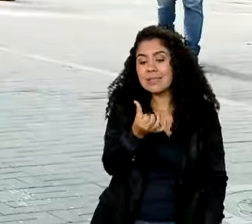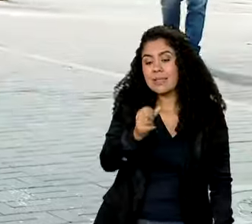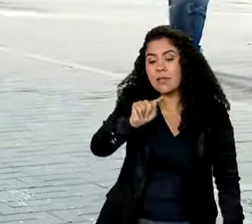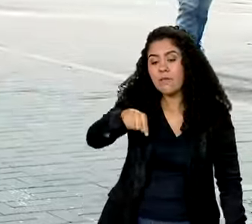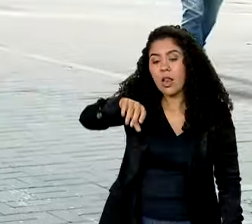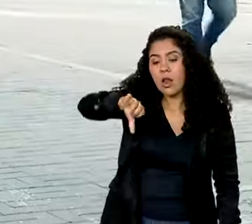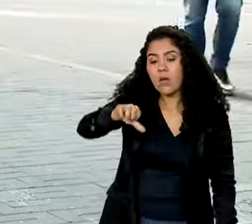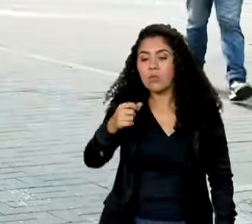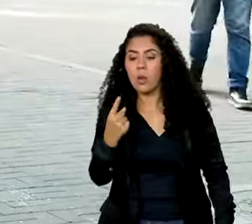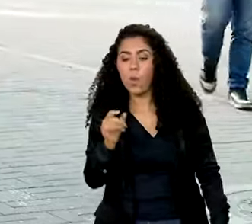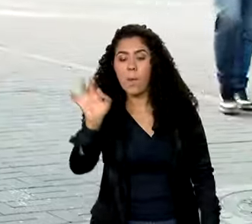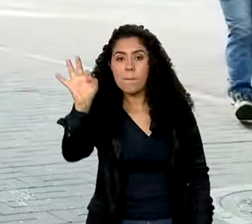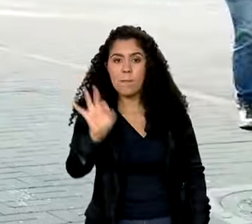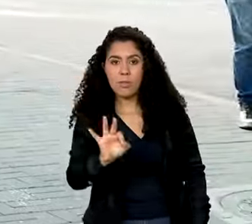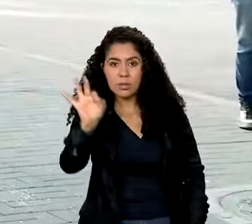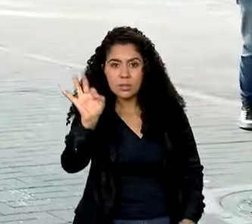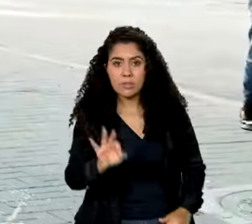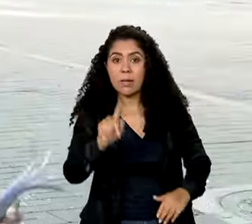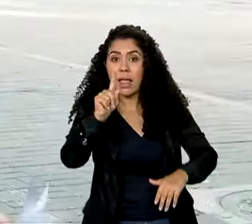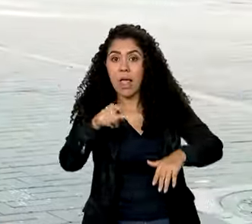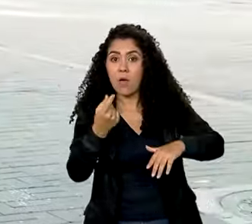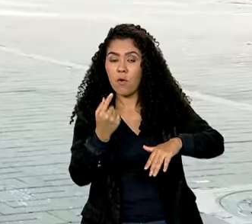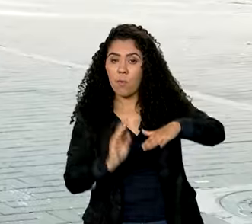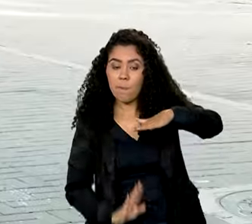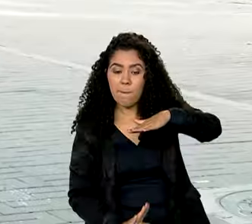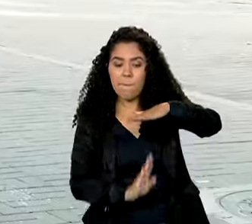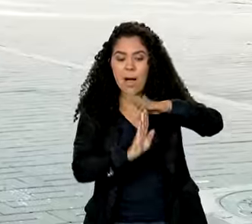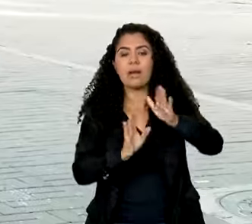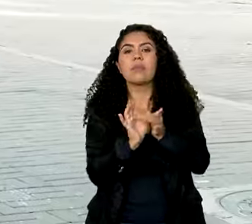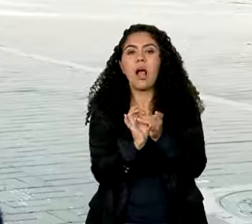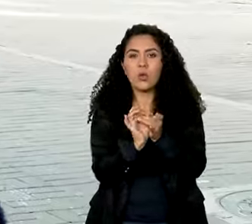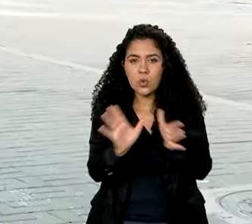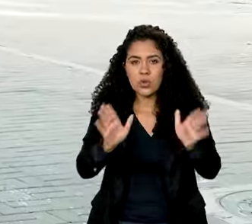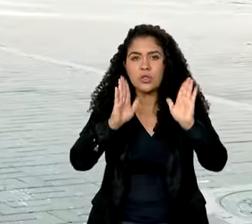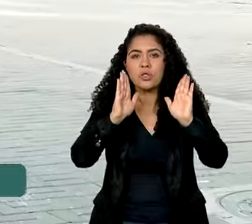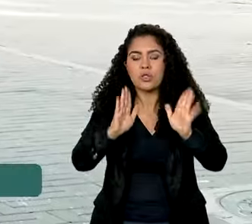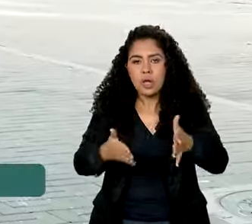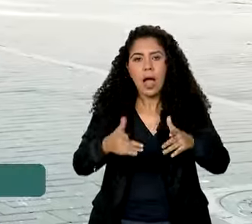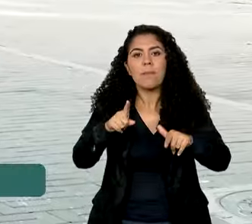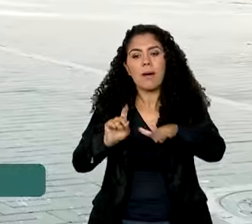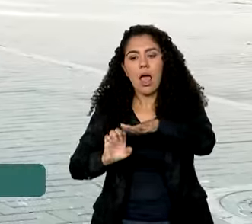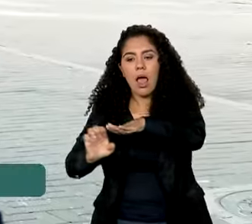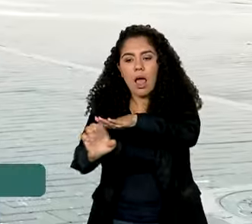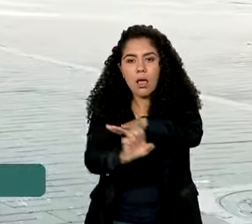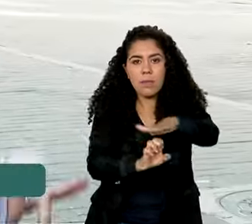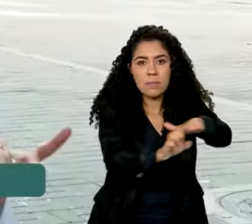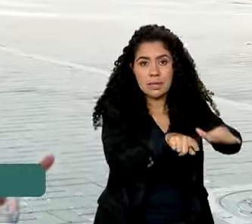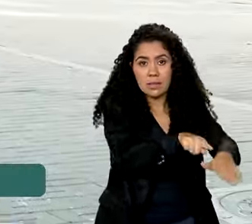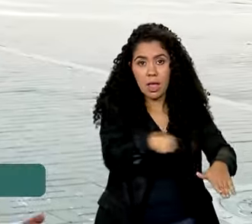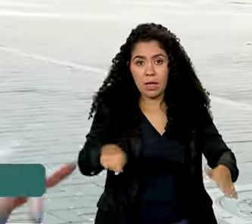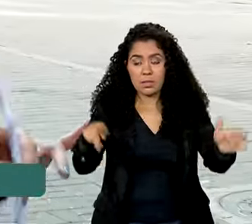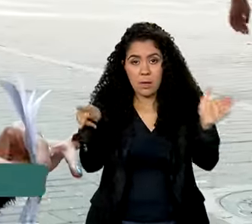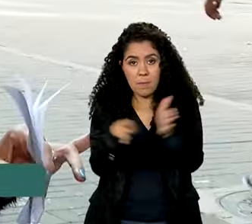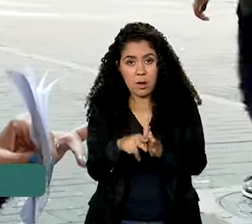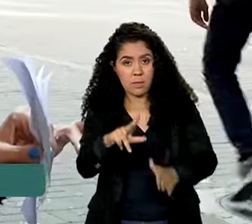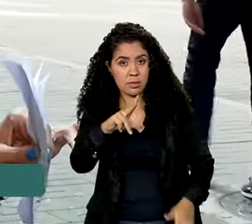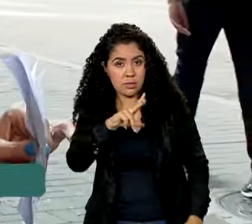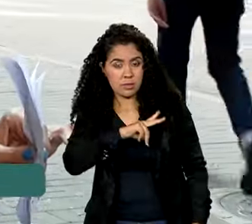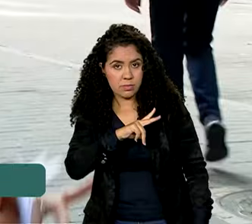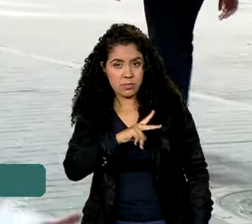6,91%. Esse é o percentual máximo autorizado para que as operadoras façam esse cálculo e vale